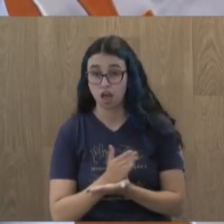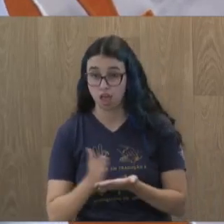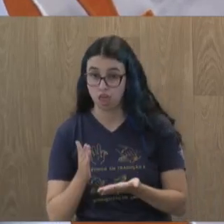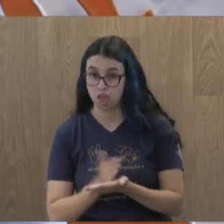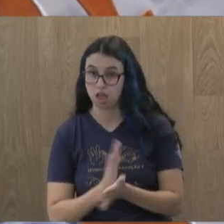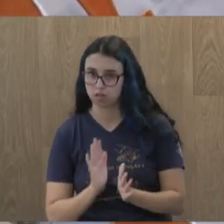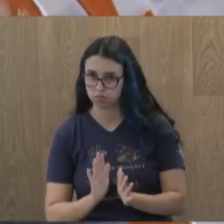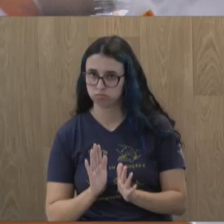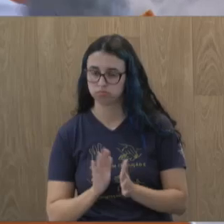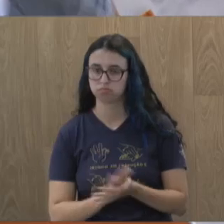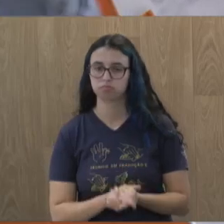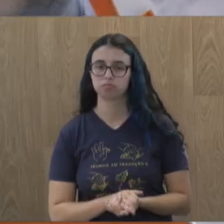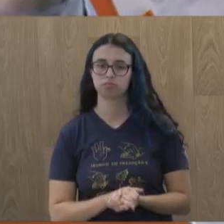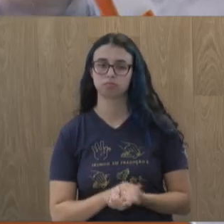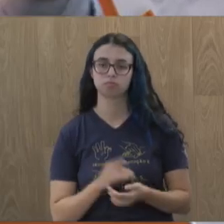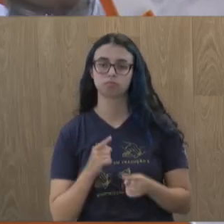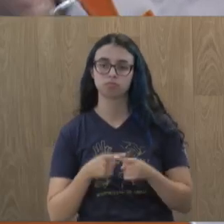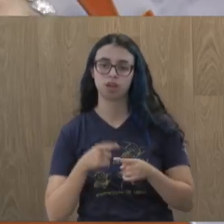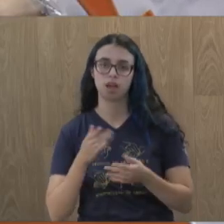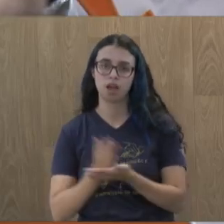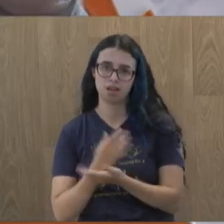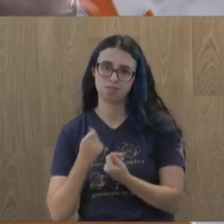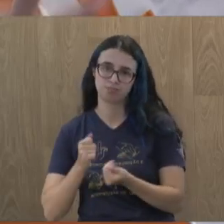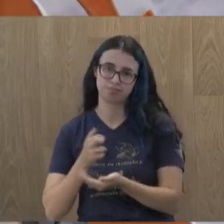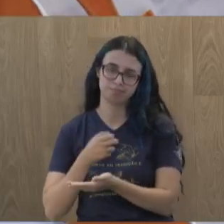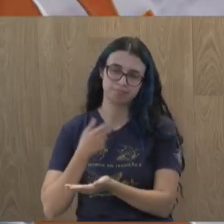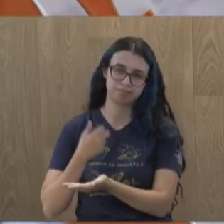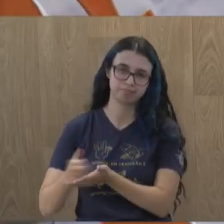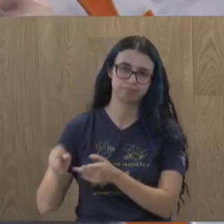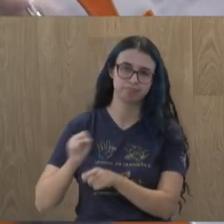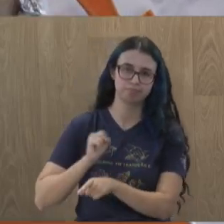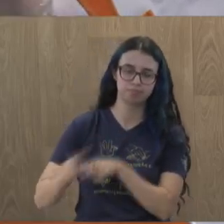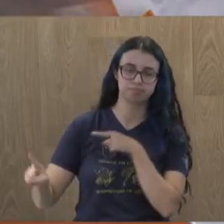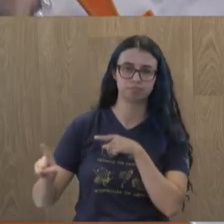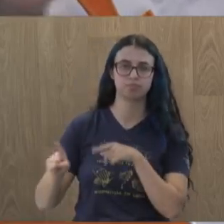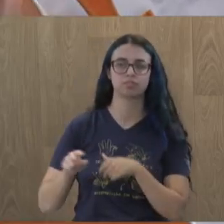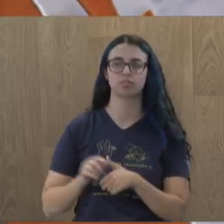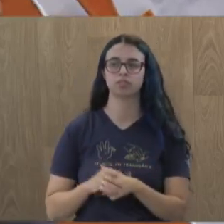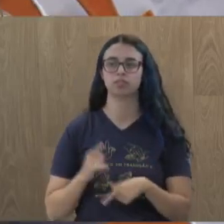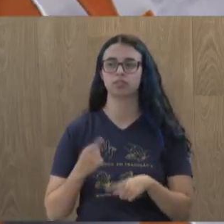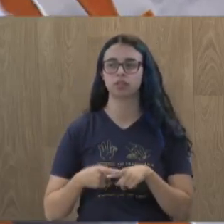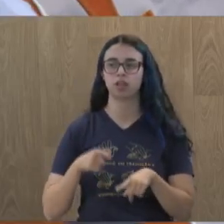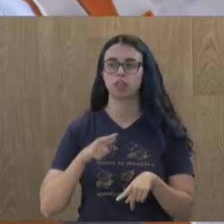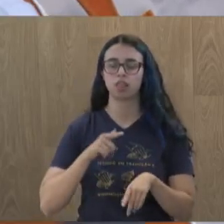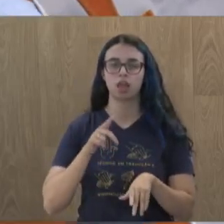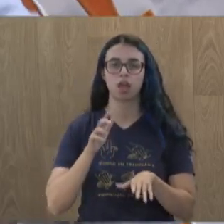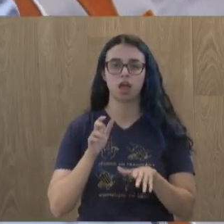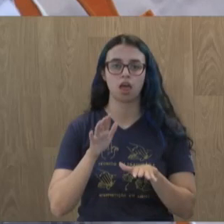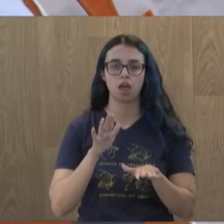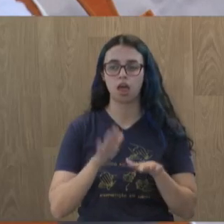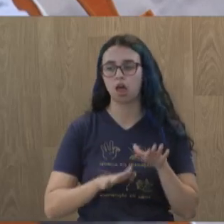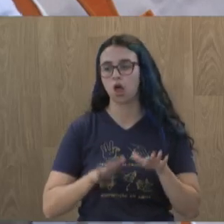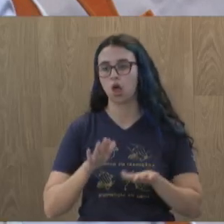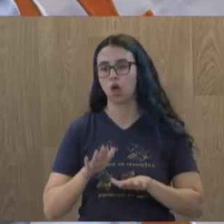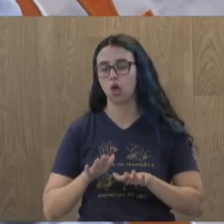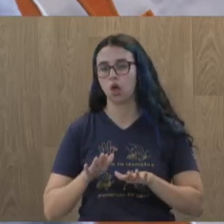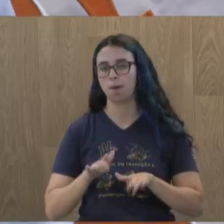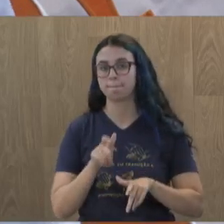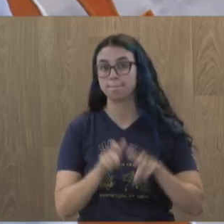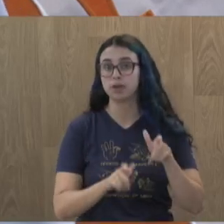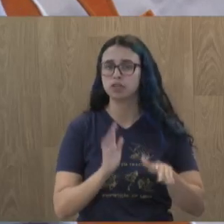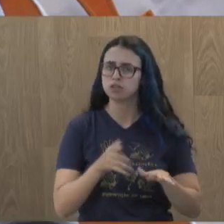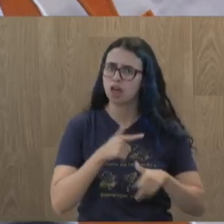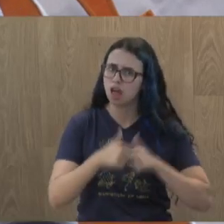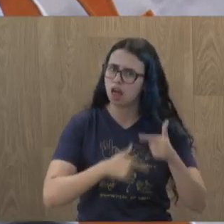fora. Deixar essa cadeirinha nova aí pra gente nova entrar. Teve gente aí que já fez o seu, tá feito, tá tudo certo, já trabalhou muito.